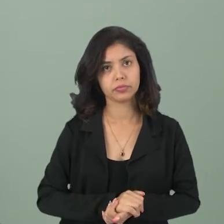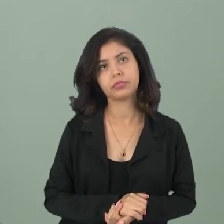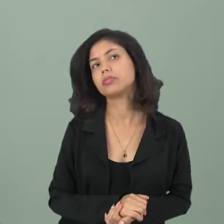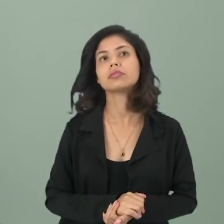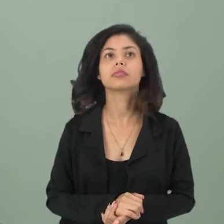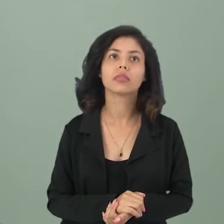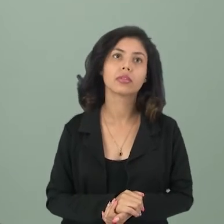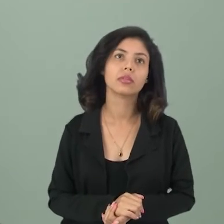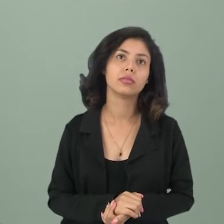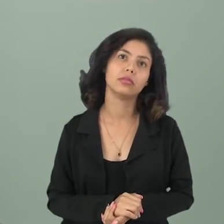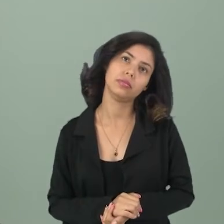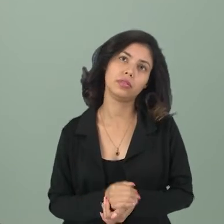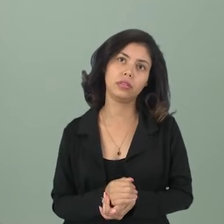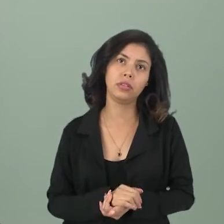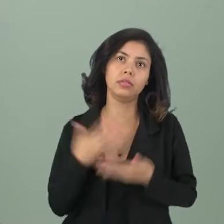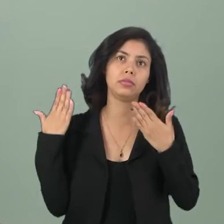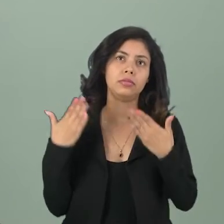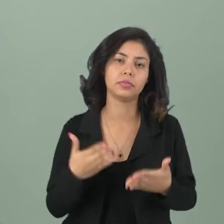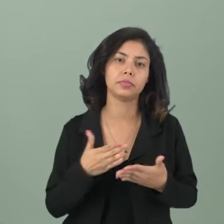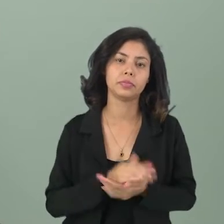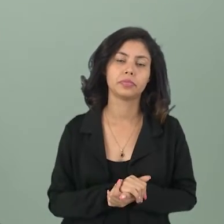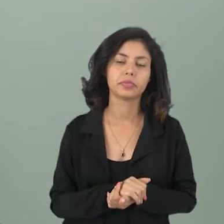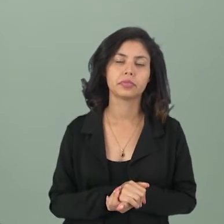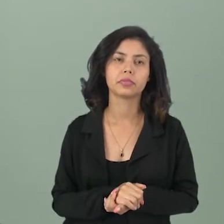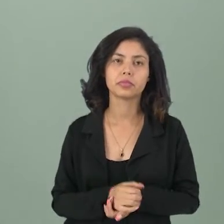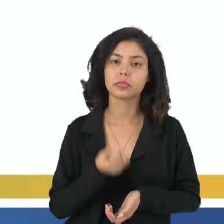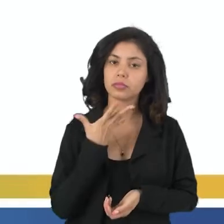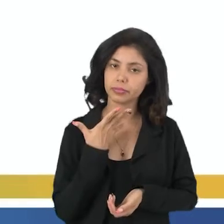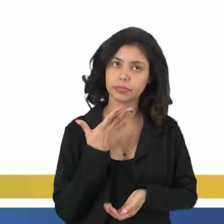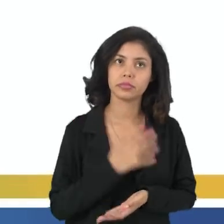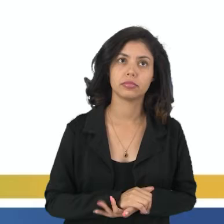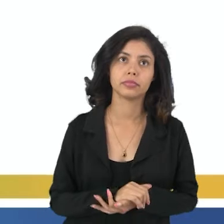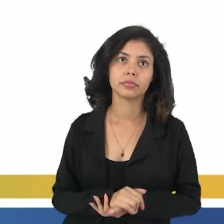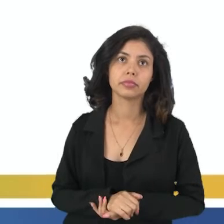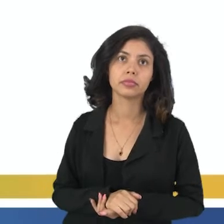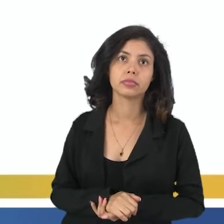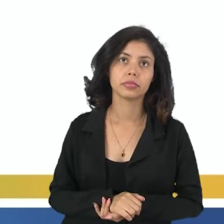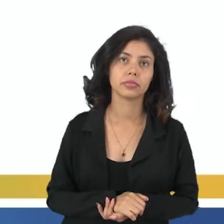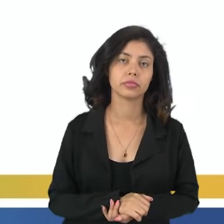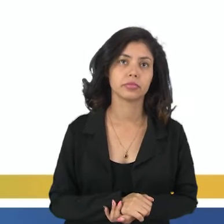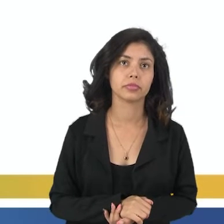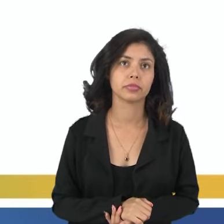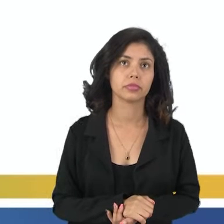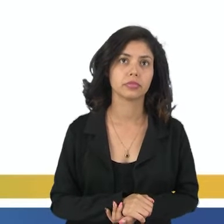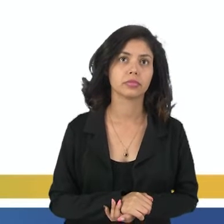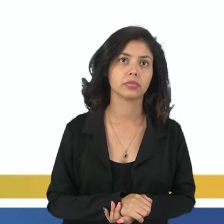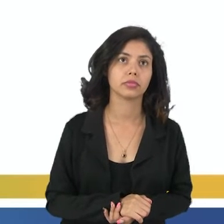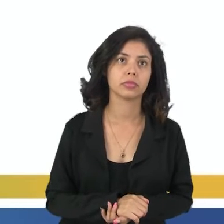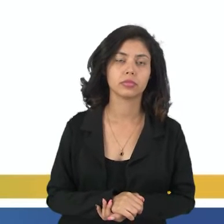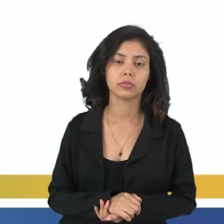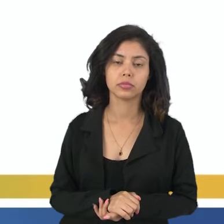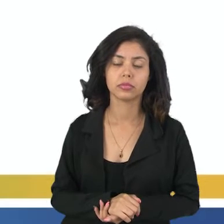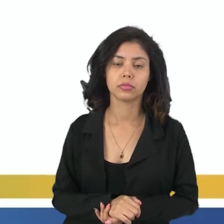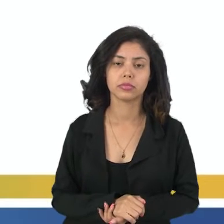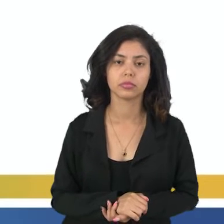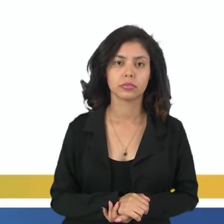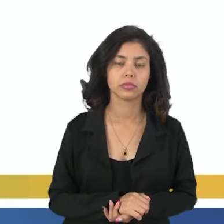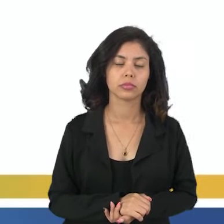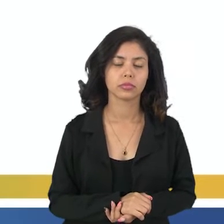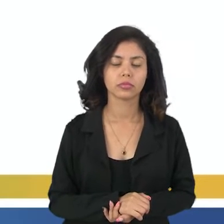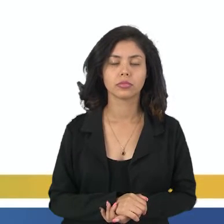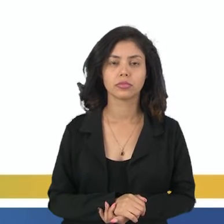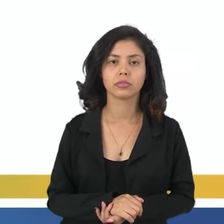a falar meu objetivo de leitura tem nem mais benefícios vamos ver os benefícios né primeiro propôs e comer com azulejo em aviamento dela acción